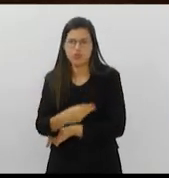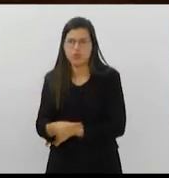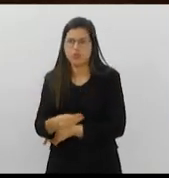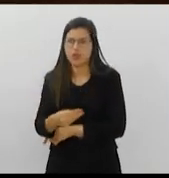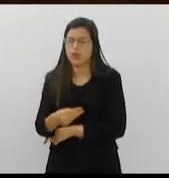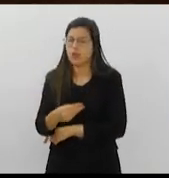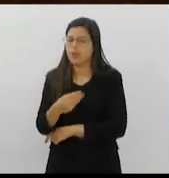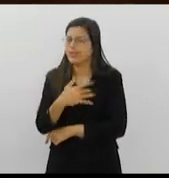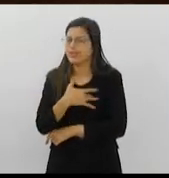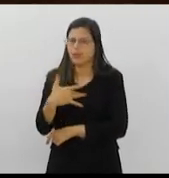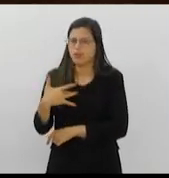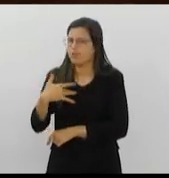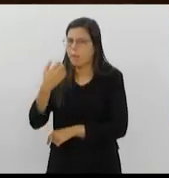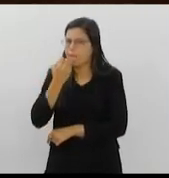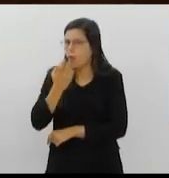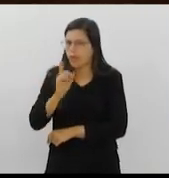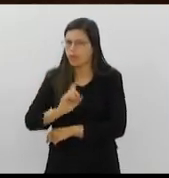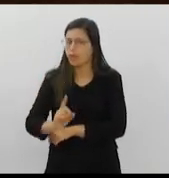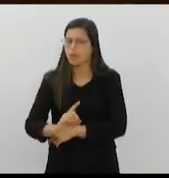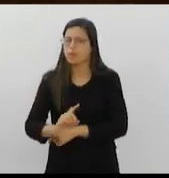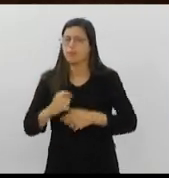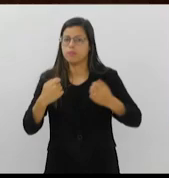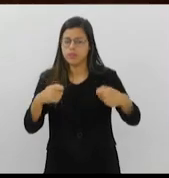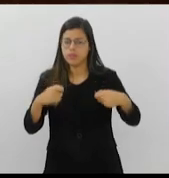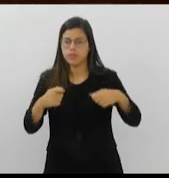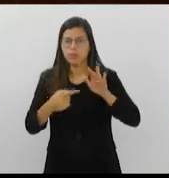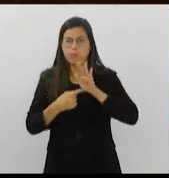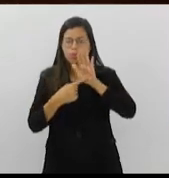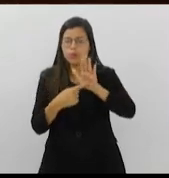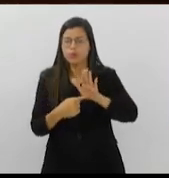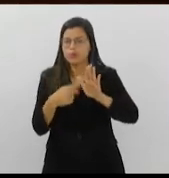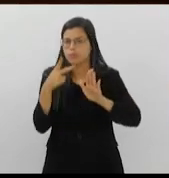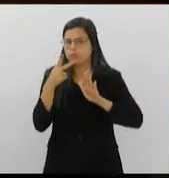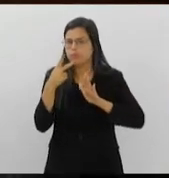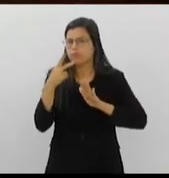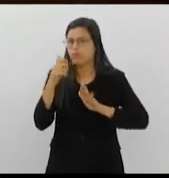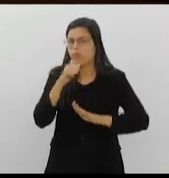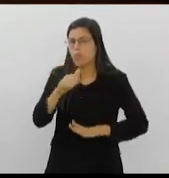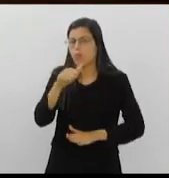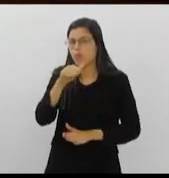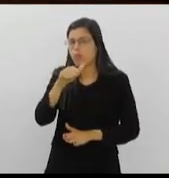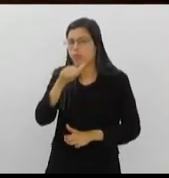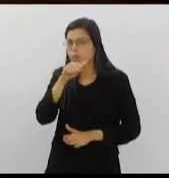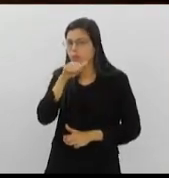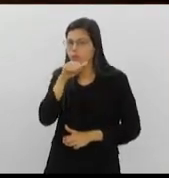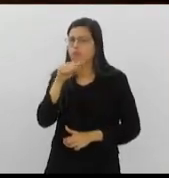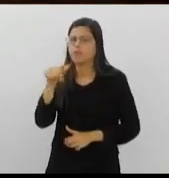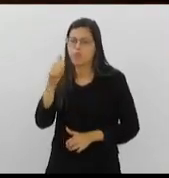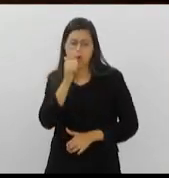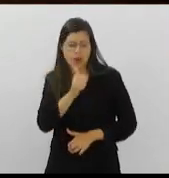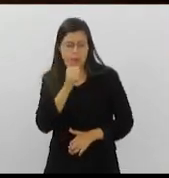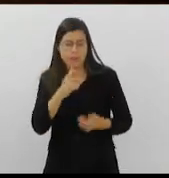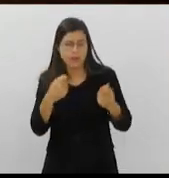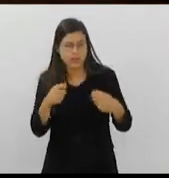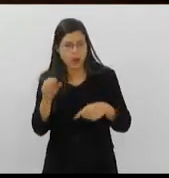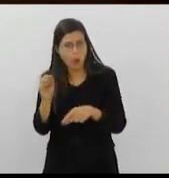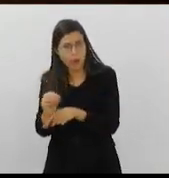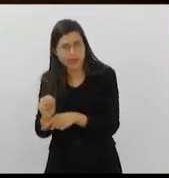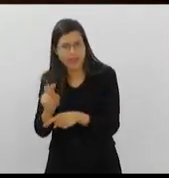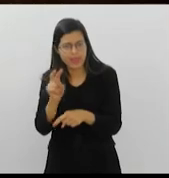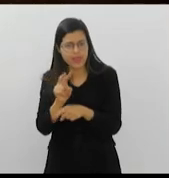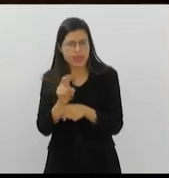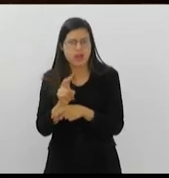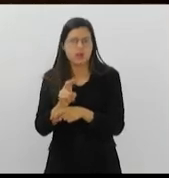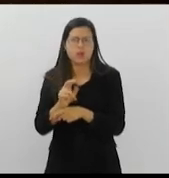de saúde. É necessário falar sobre isso, que as mulheres estão precisando ser cuidadas. Então, acho que é um movimento nosso aqui de